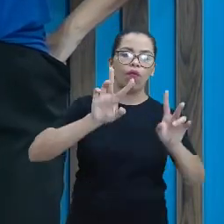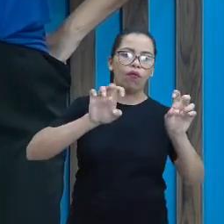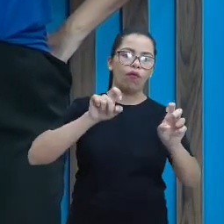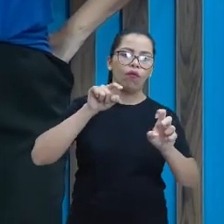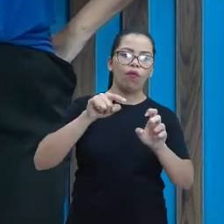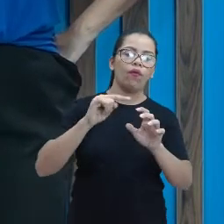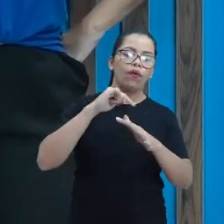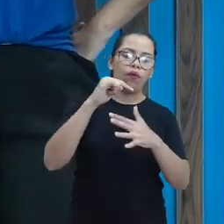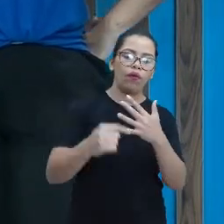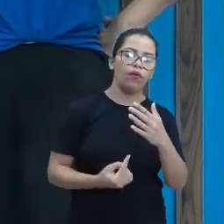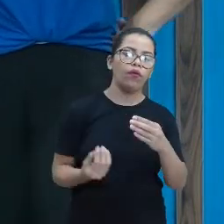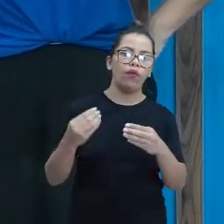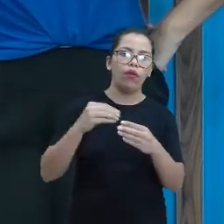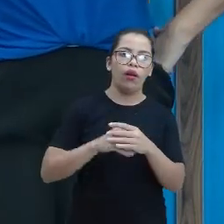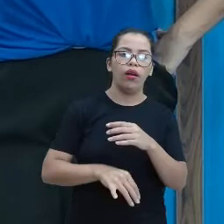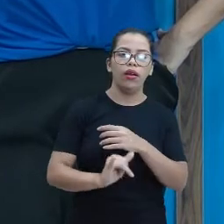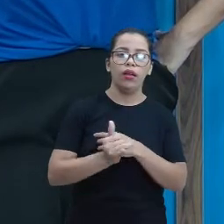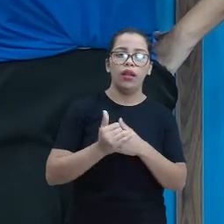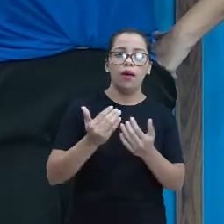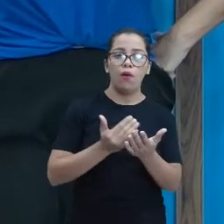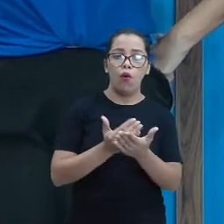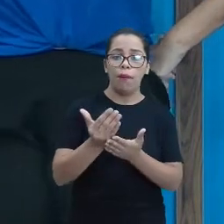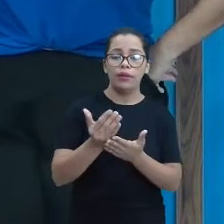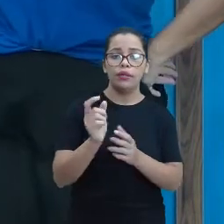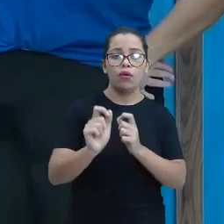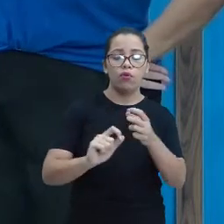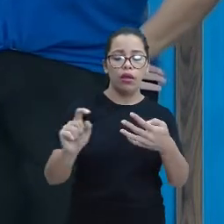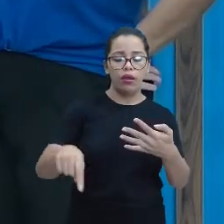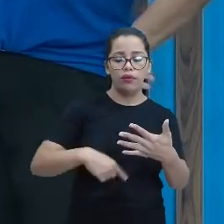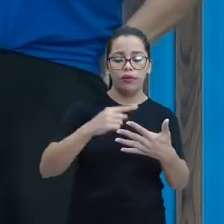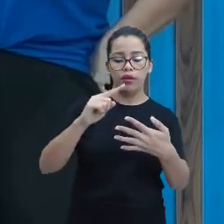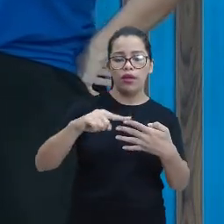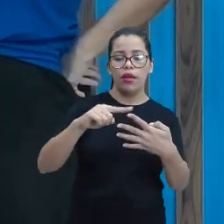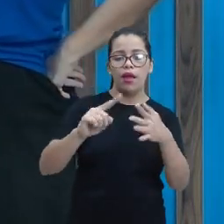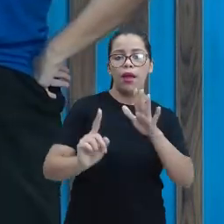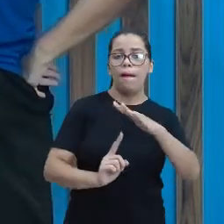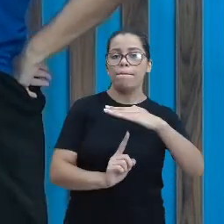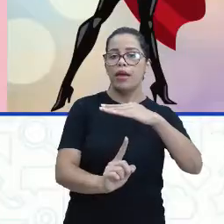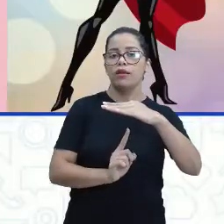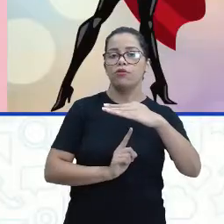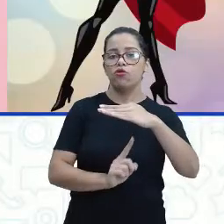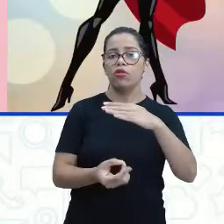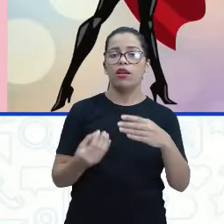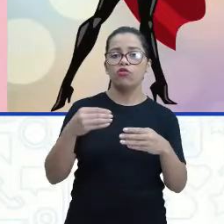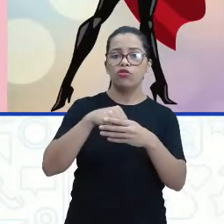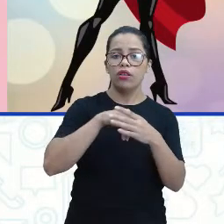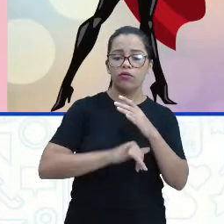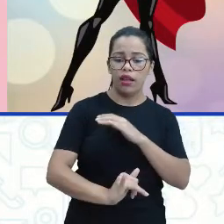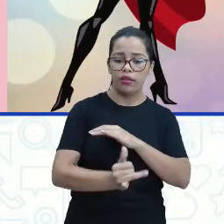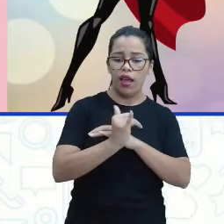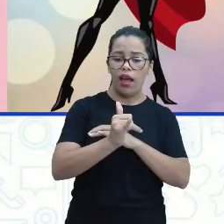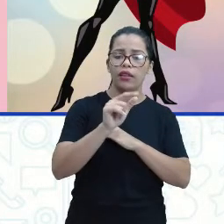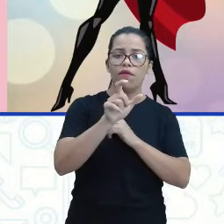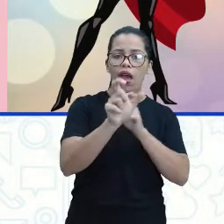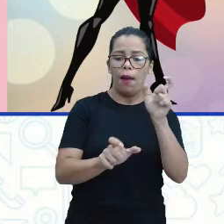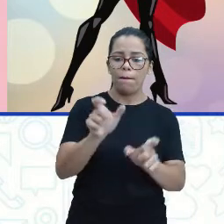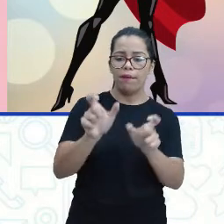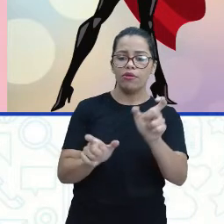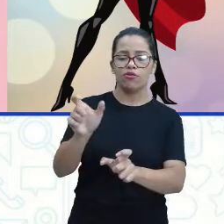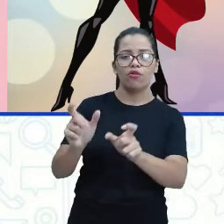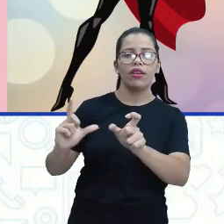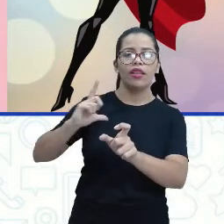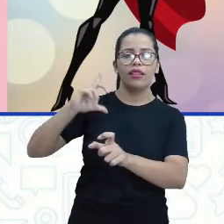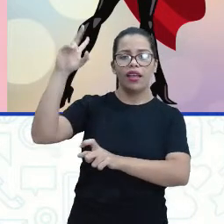narrativa para começar o personagem, a personagem, né? Os personagens de uma narrativa são as pessoas que estão presentes